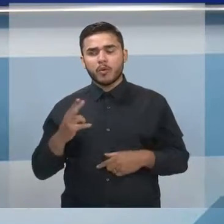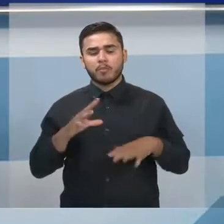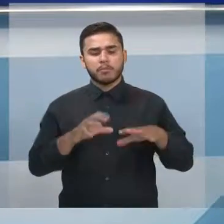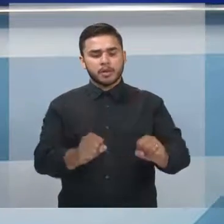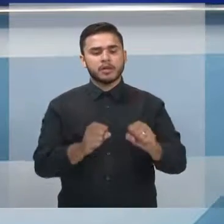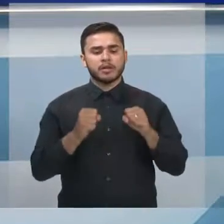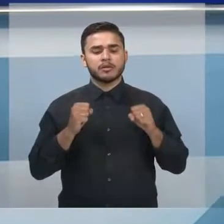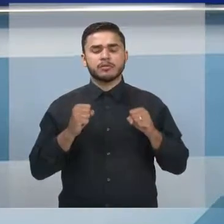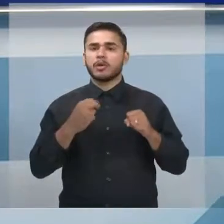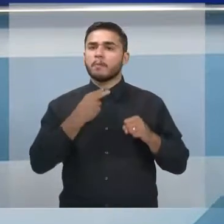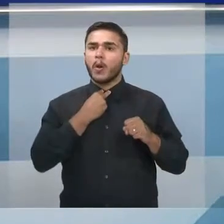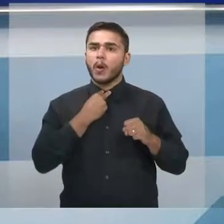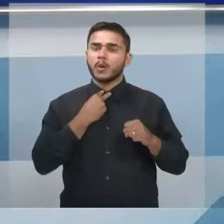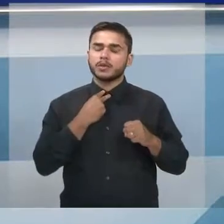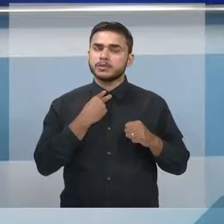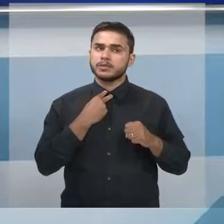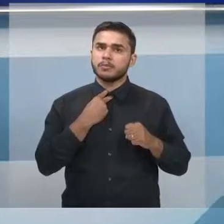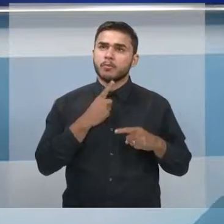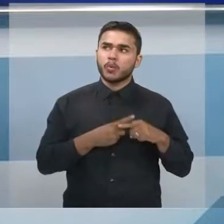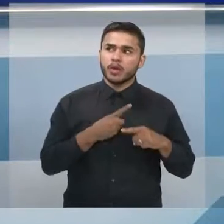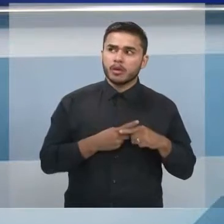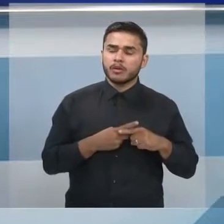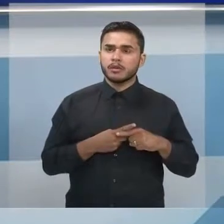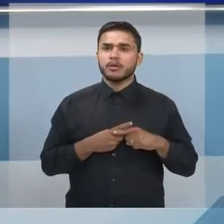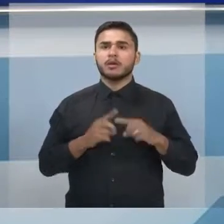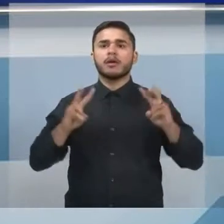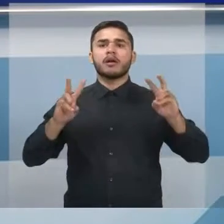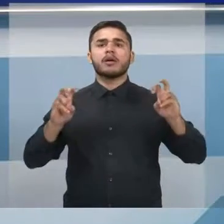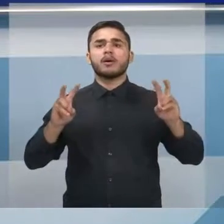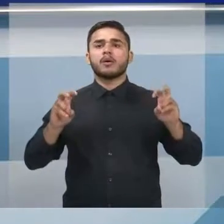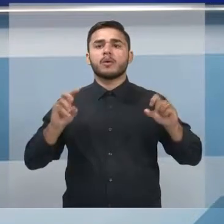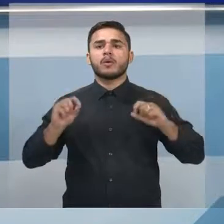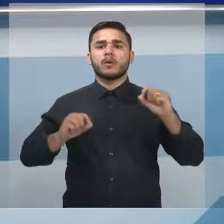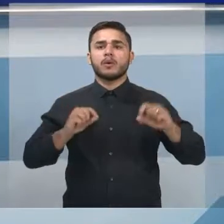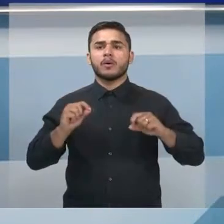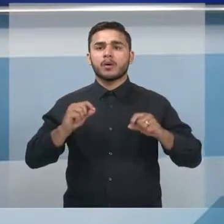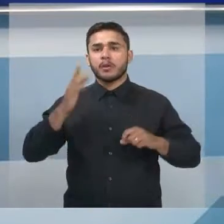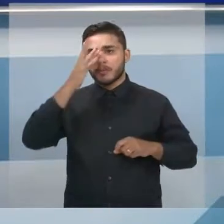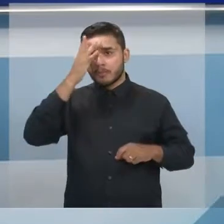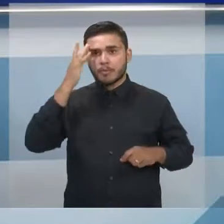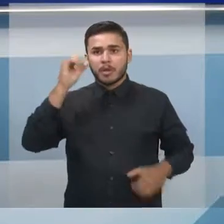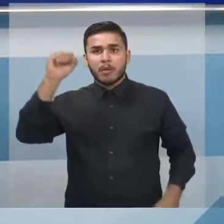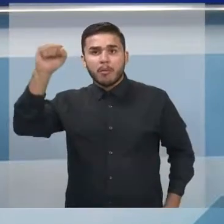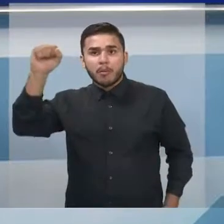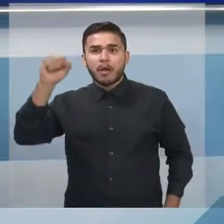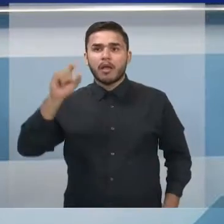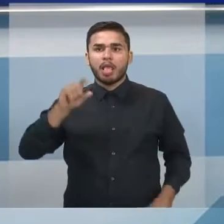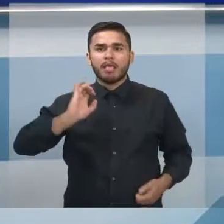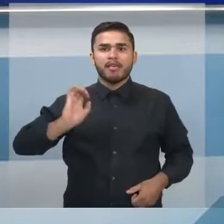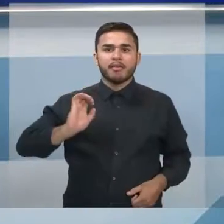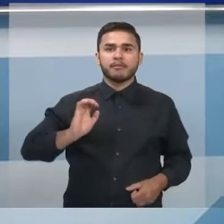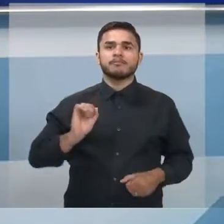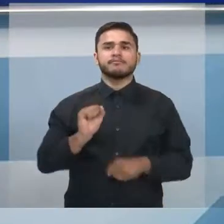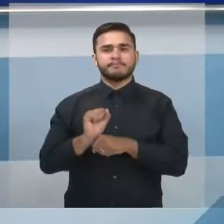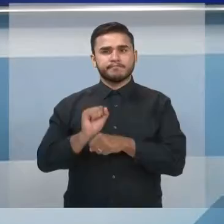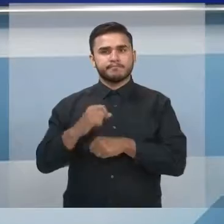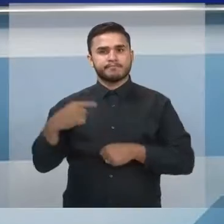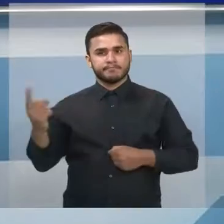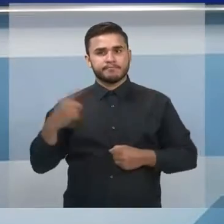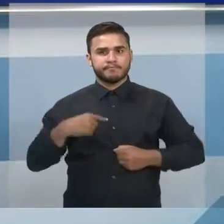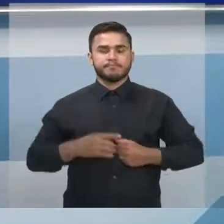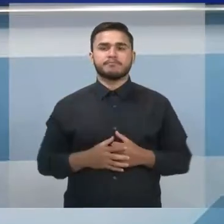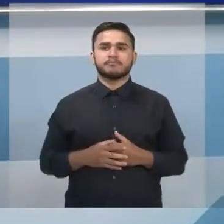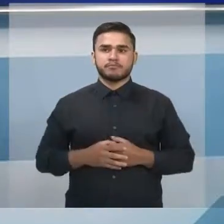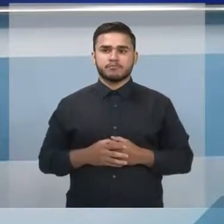escola, recolhimento de um livro que versava sobre uns heróis homossexuais. Um instante